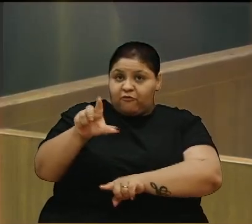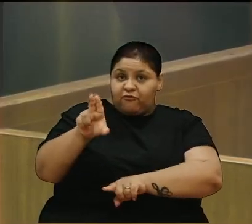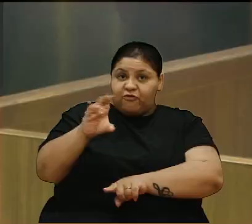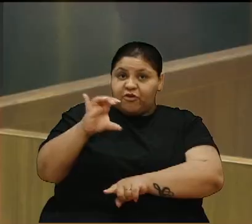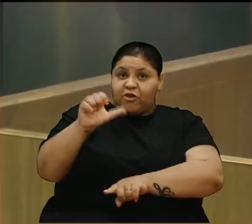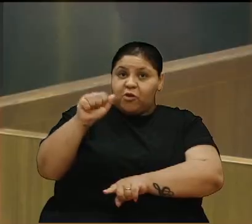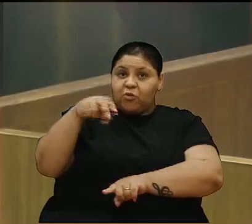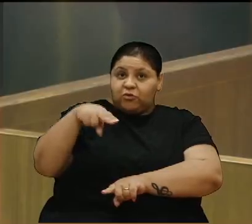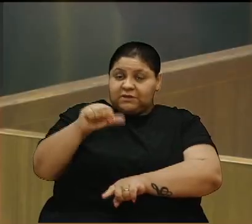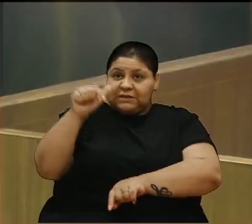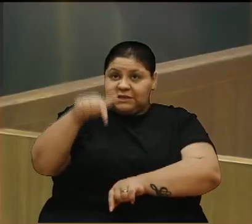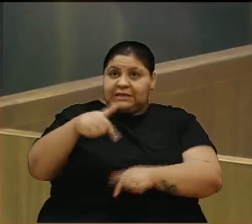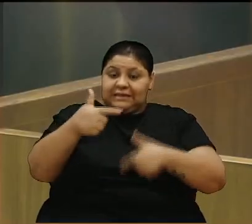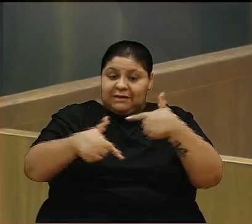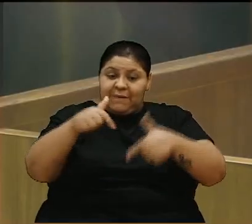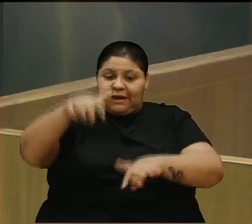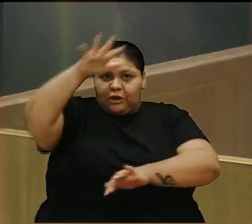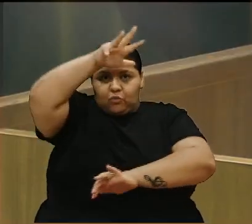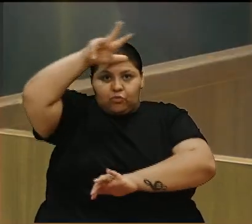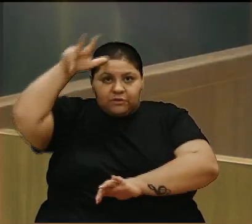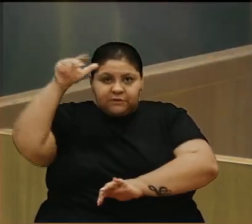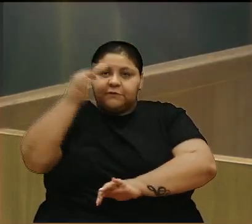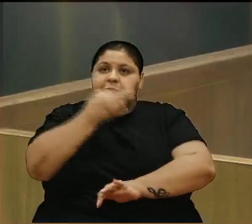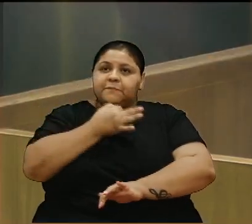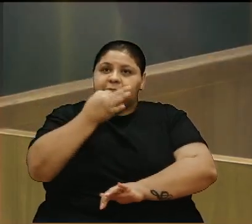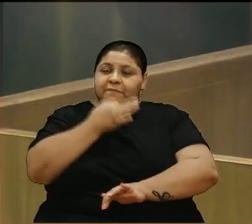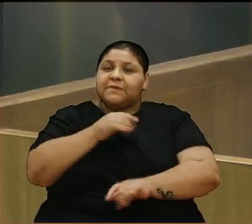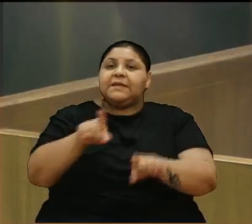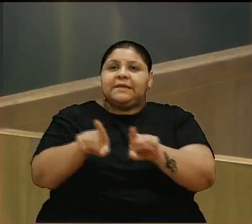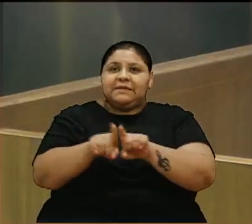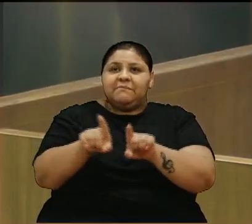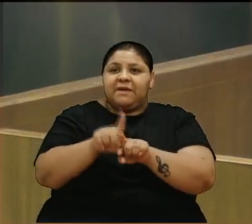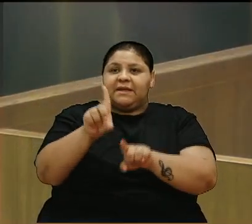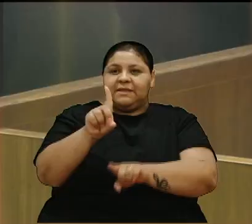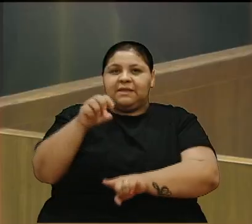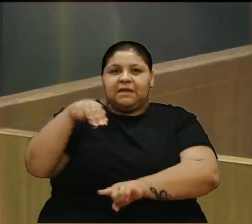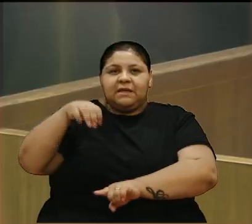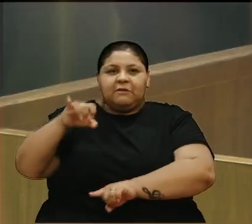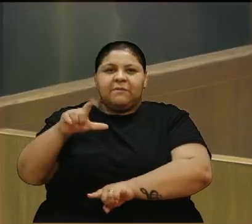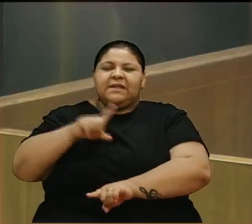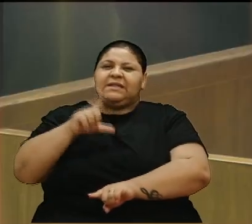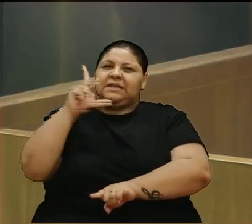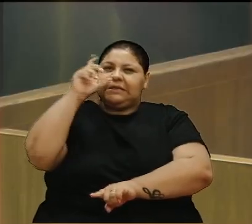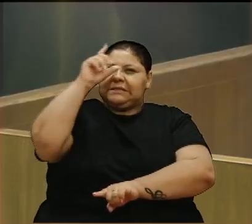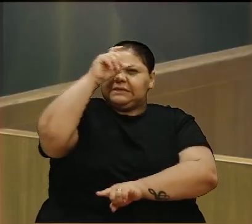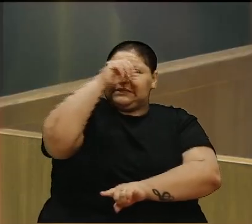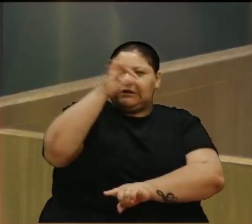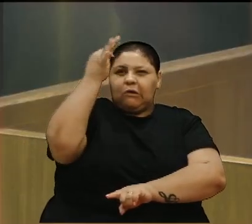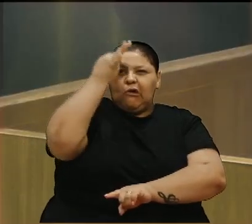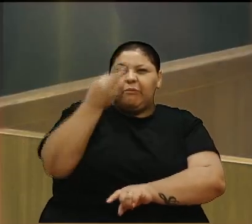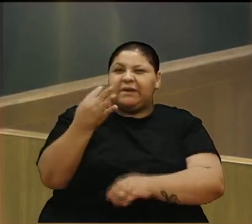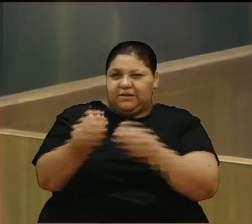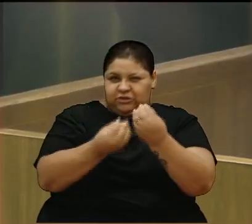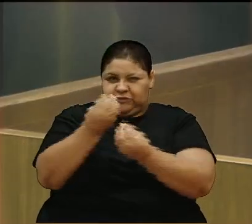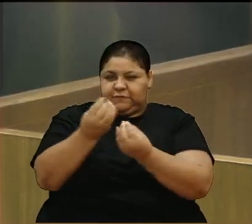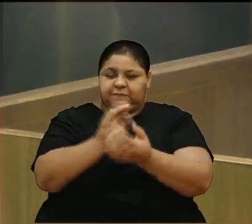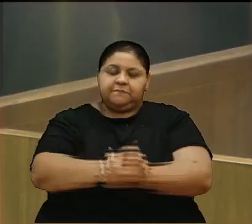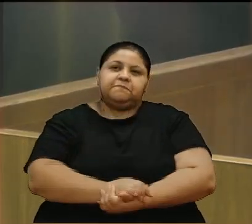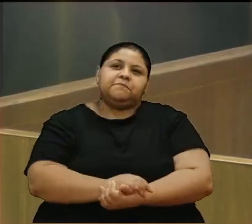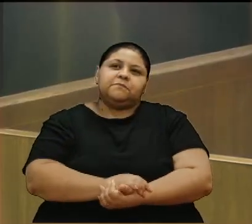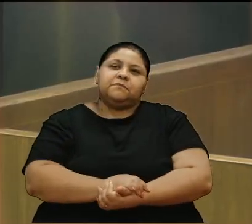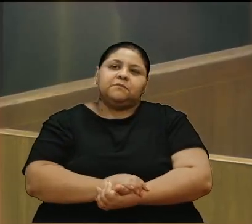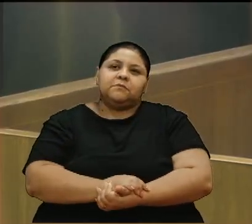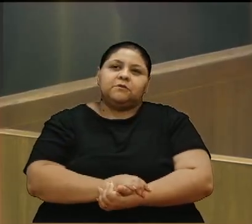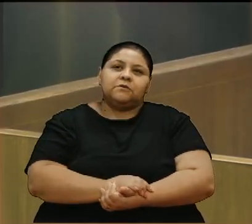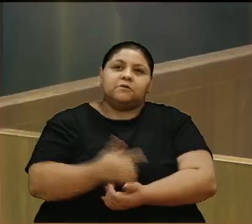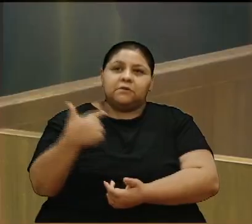de Caxias, e DM1 também, e passa por todas as dificuldades, então entende bem sobre, que